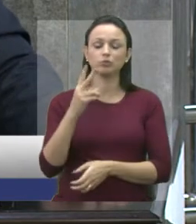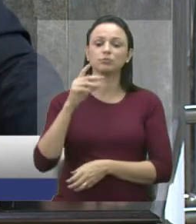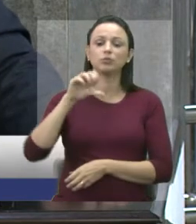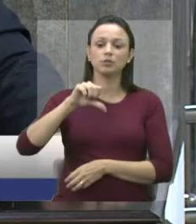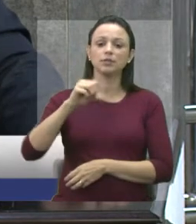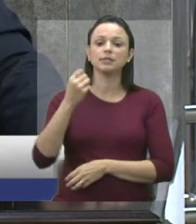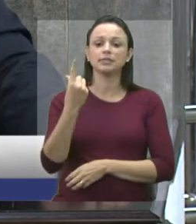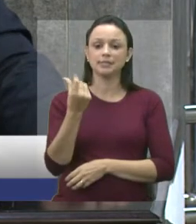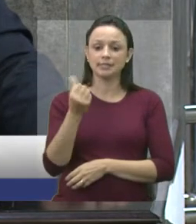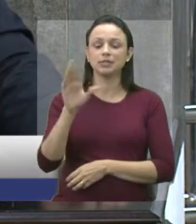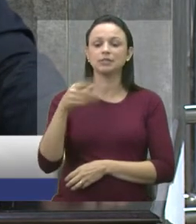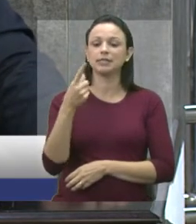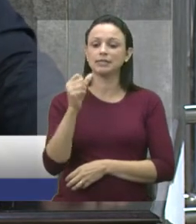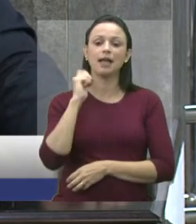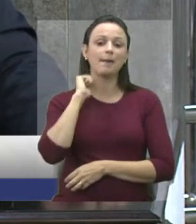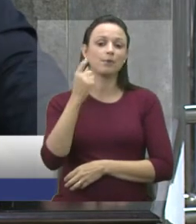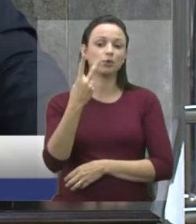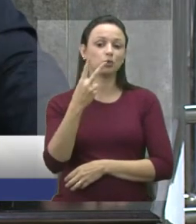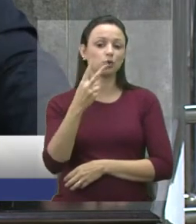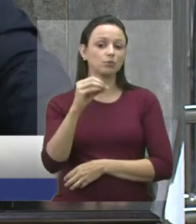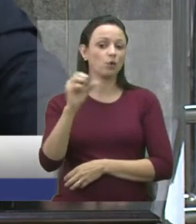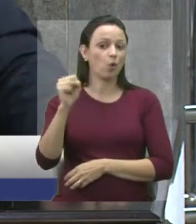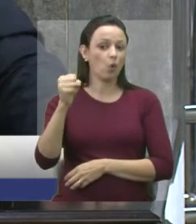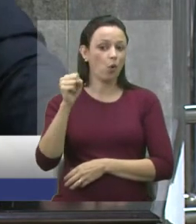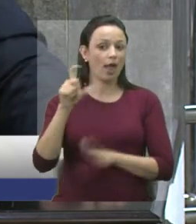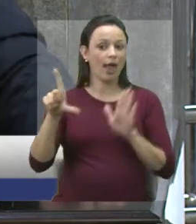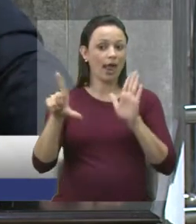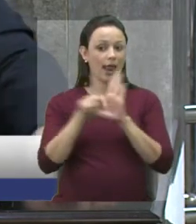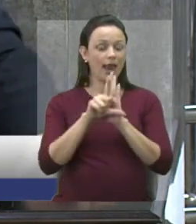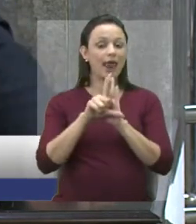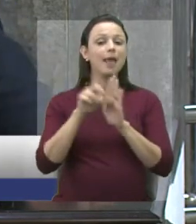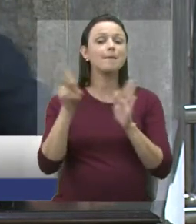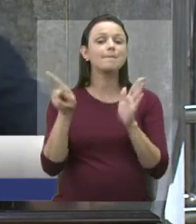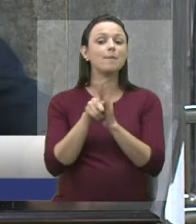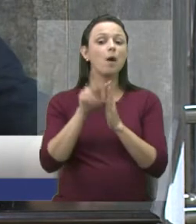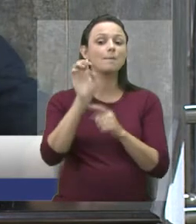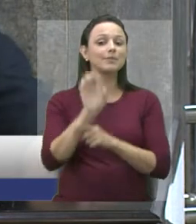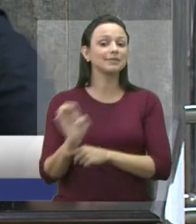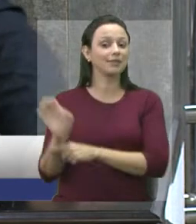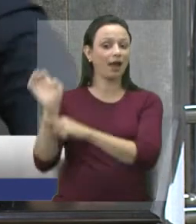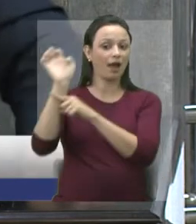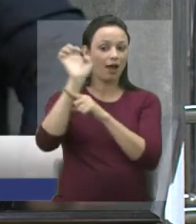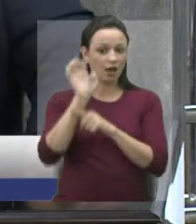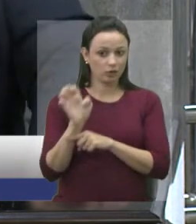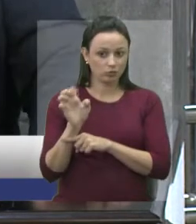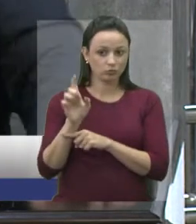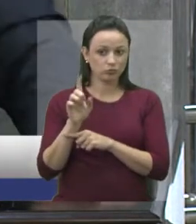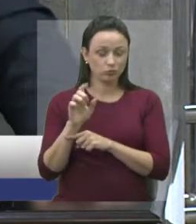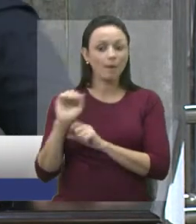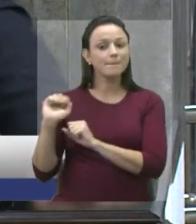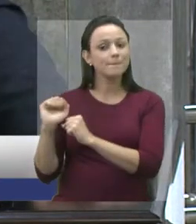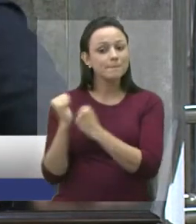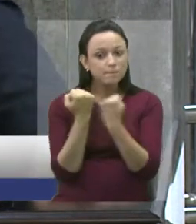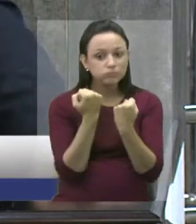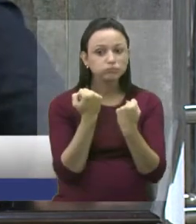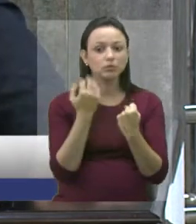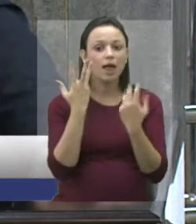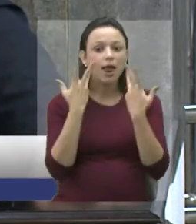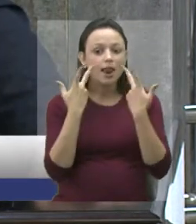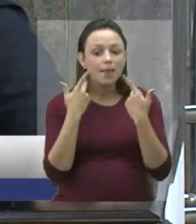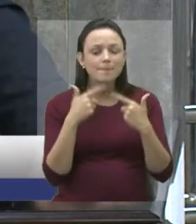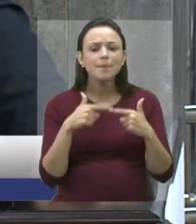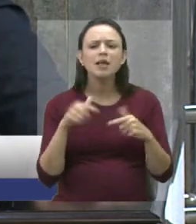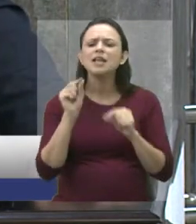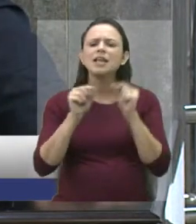12.916, 16 de abril de 2008, é uma lei estadual que protege os animais comunitários. O que é um